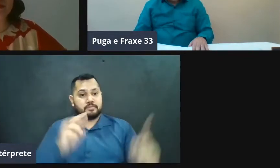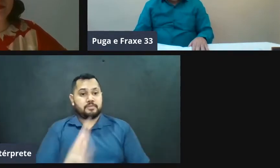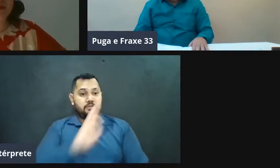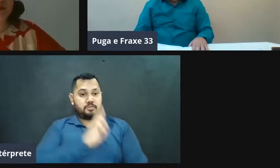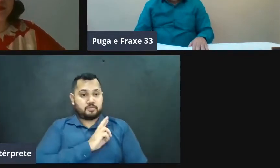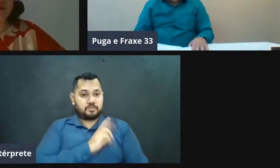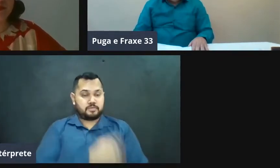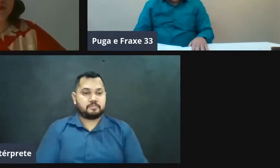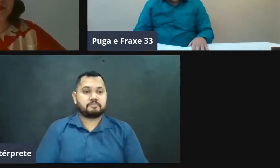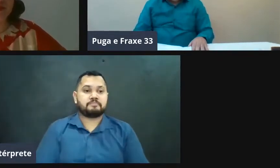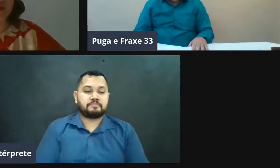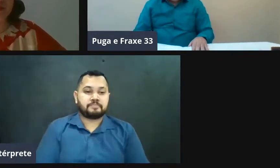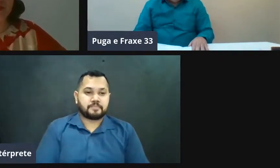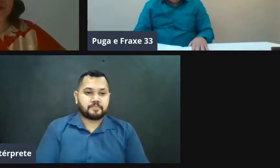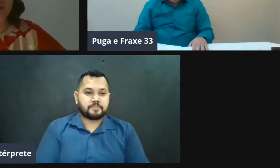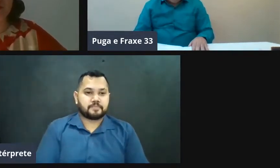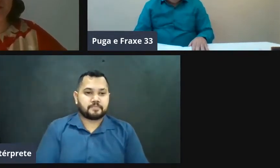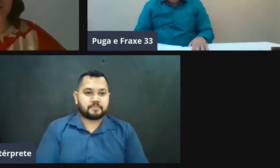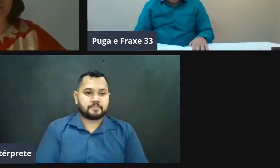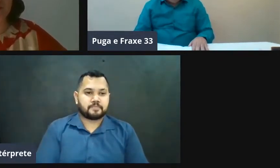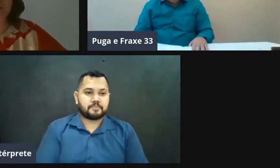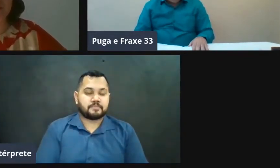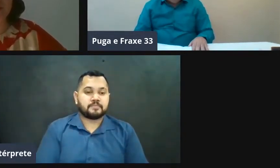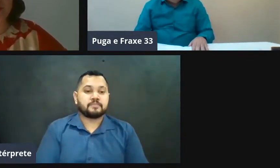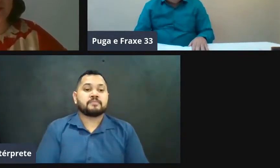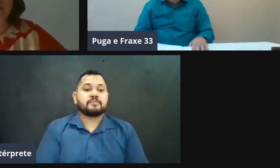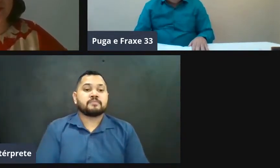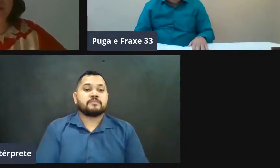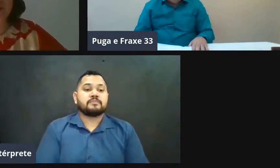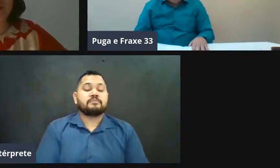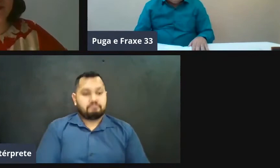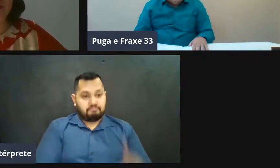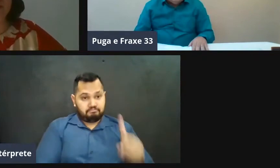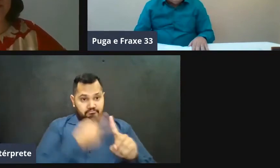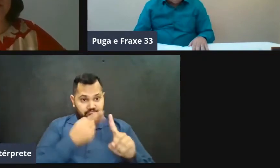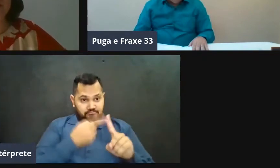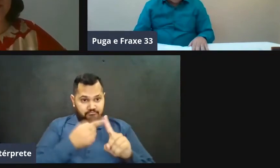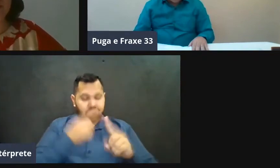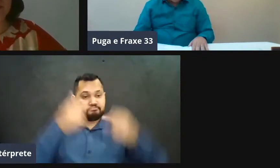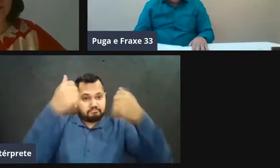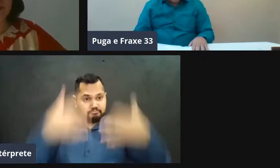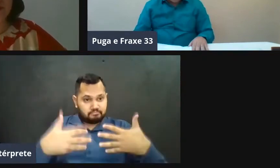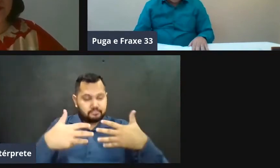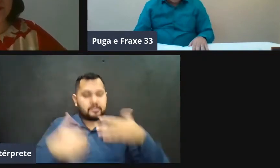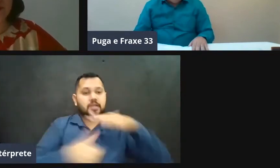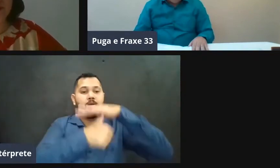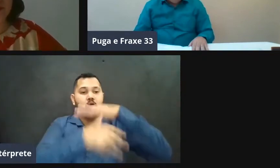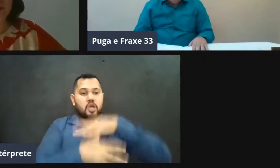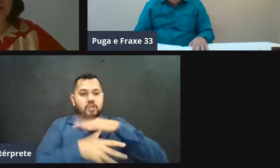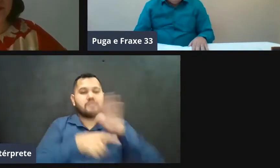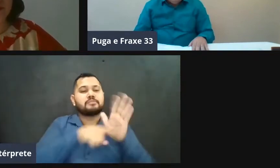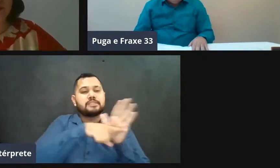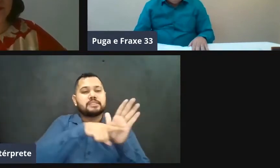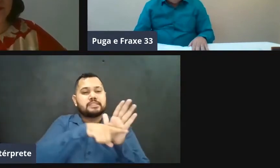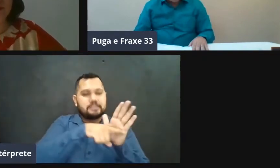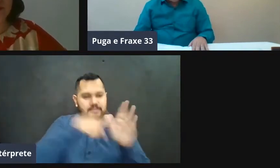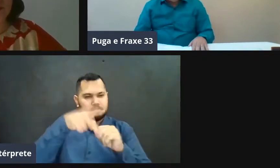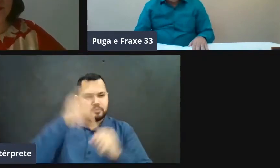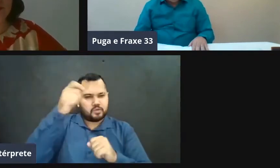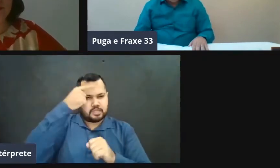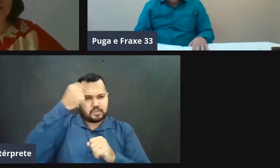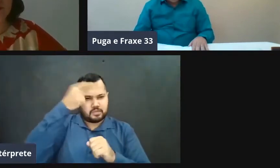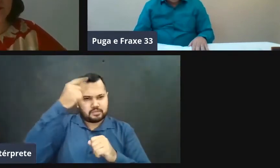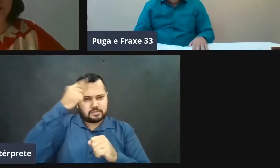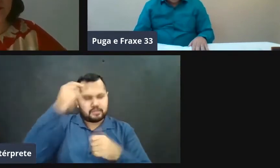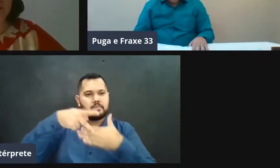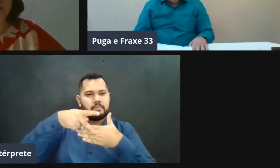Bom, primeiro dizer que a nossa Pró-Reitoria de Pesquisa e Pós-Graduação, nesse período da pandemia, nós